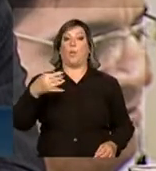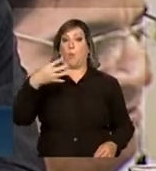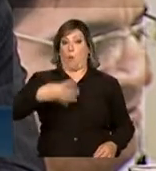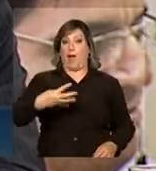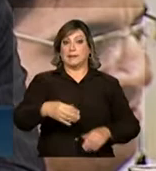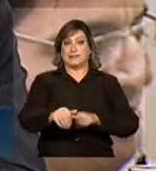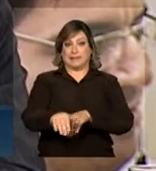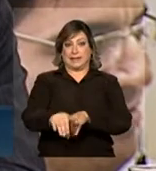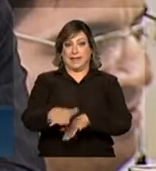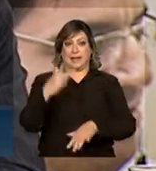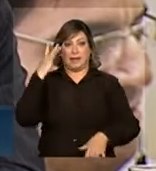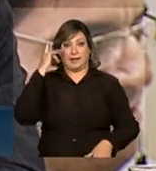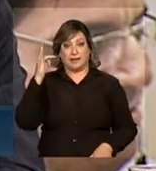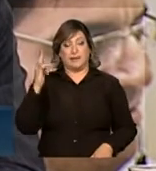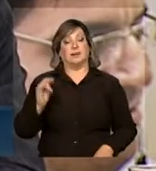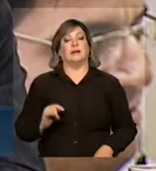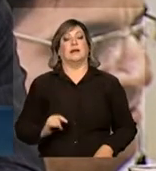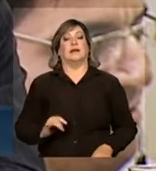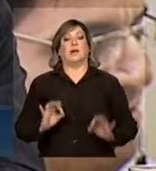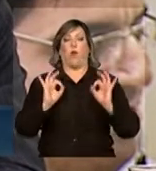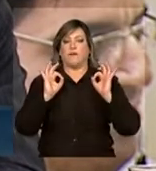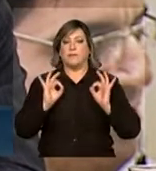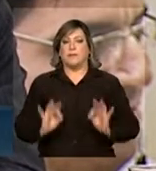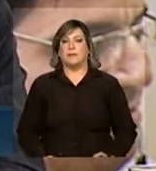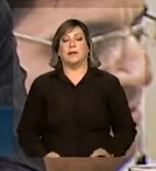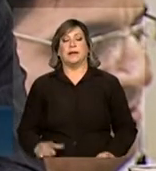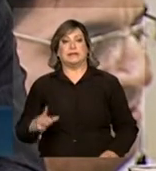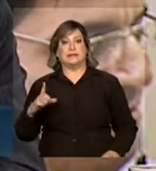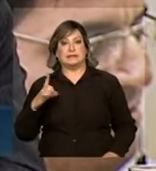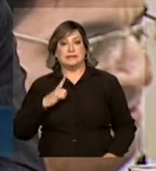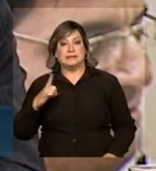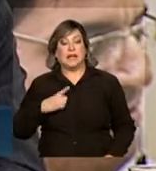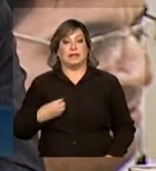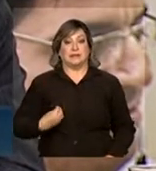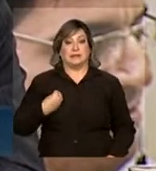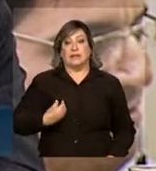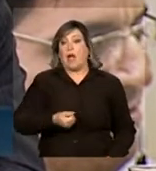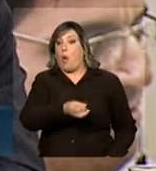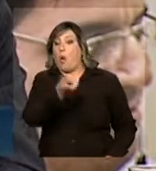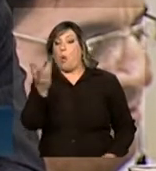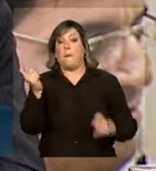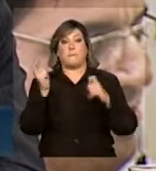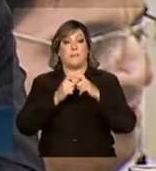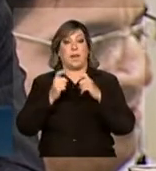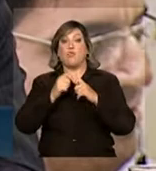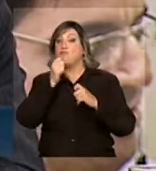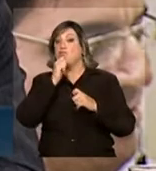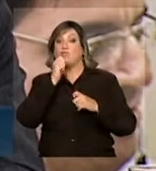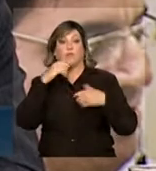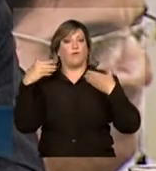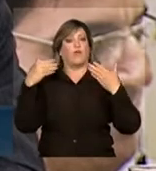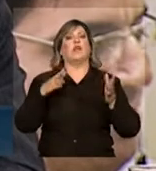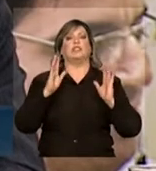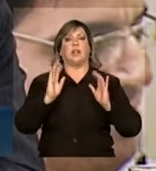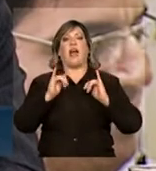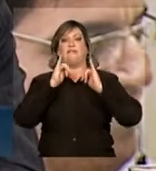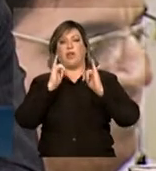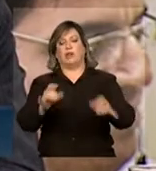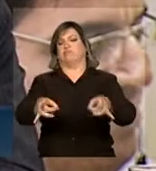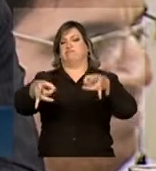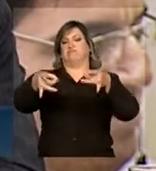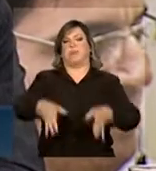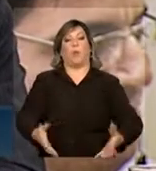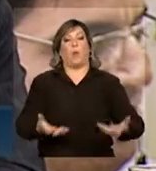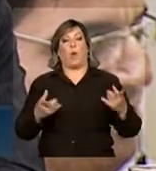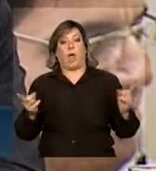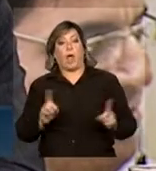de setembro confirmar a desistência de um médico que não compareceu já afirmou que desistiu